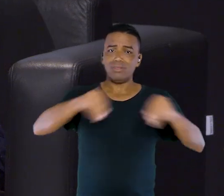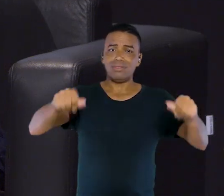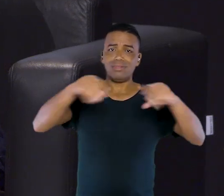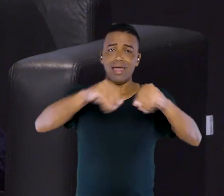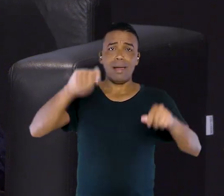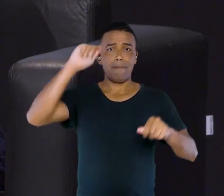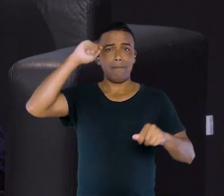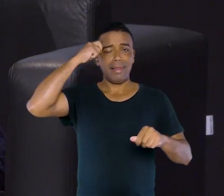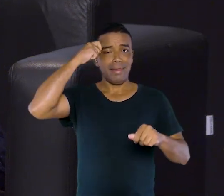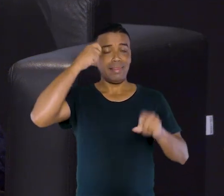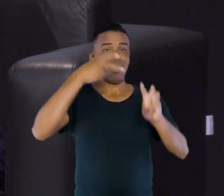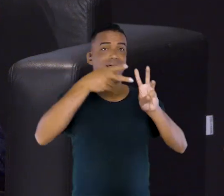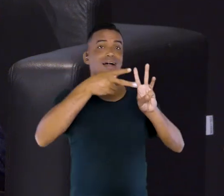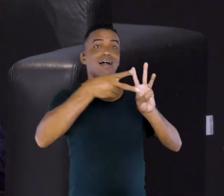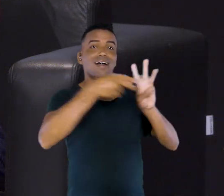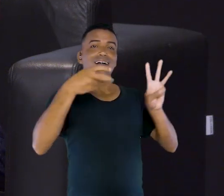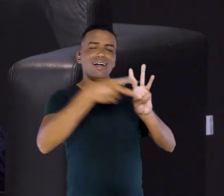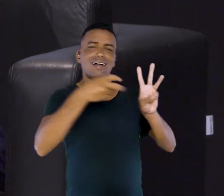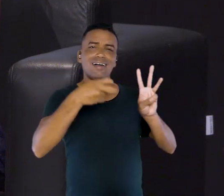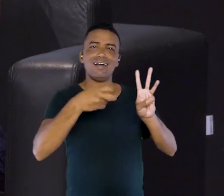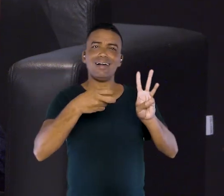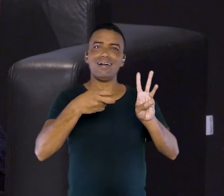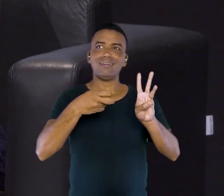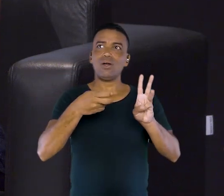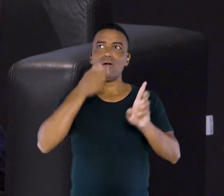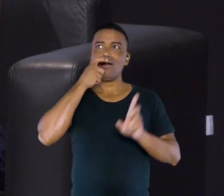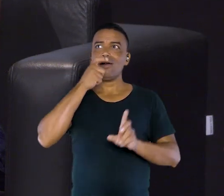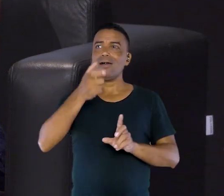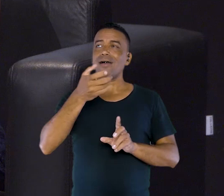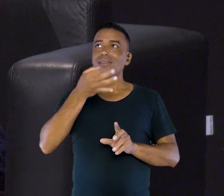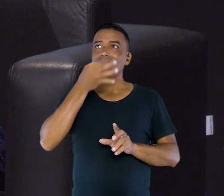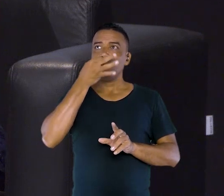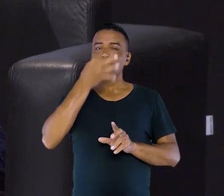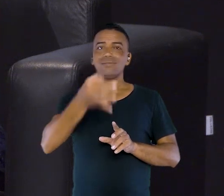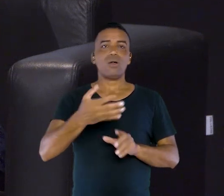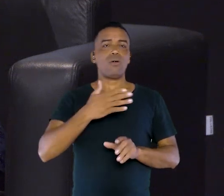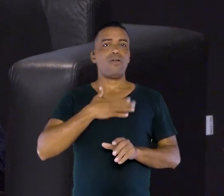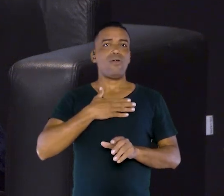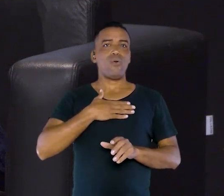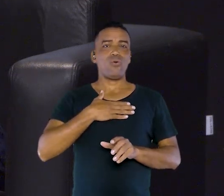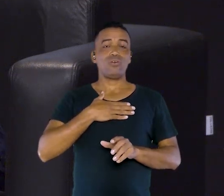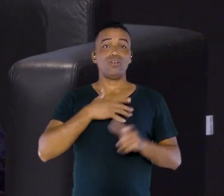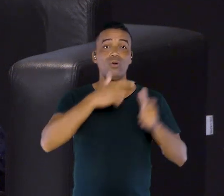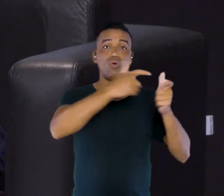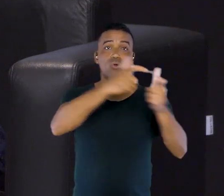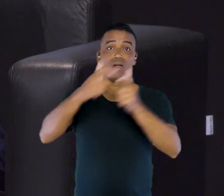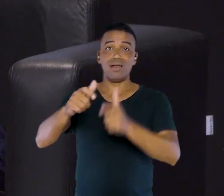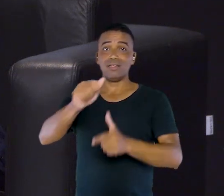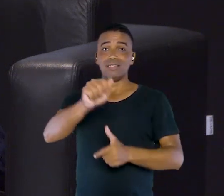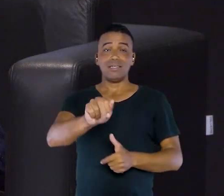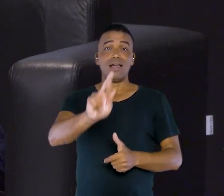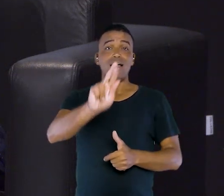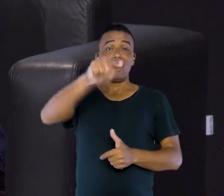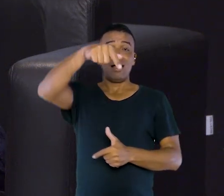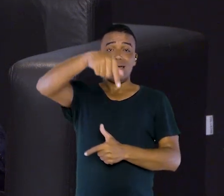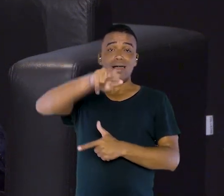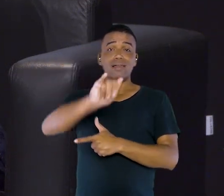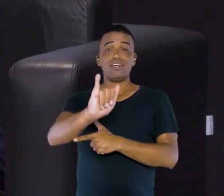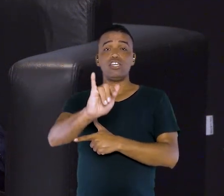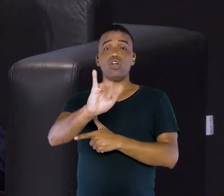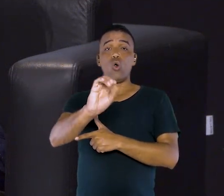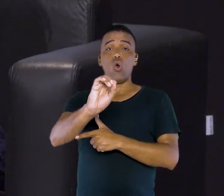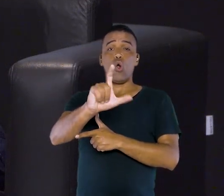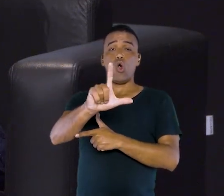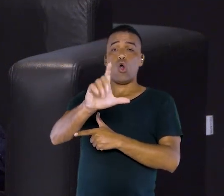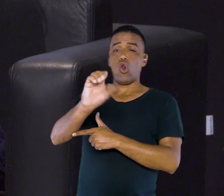Terra Preta de Índio me chamou bastante a atenção. Esses lugares arqueológicos,